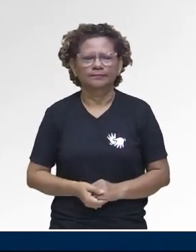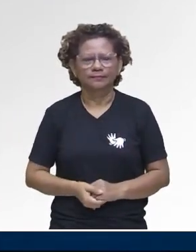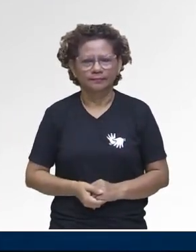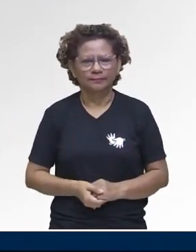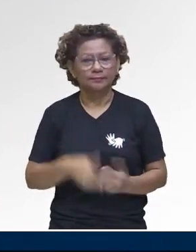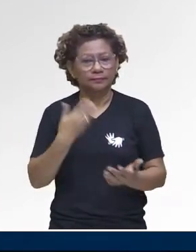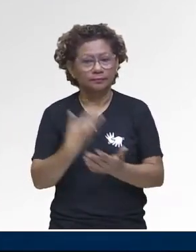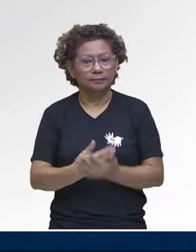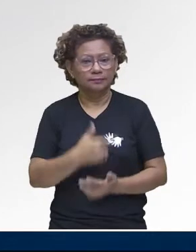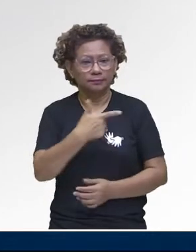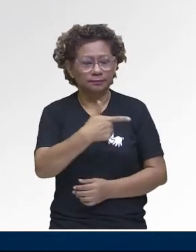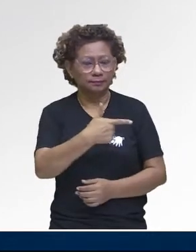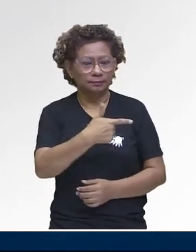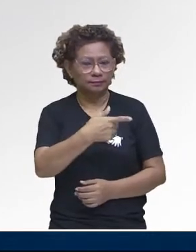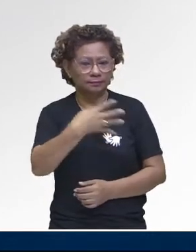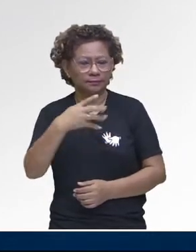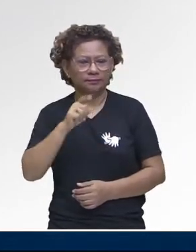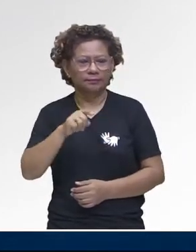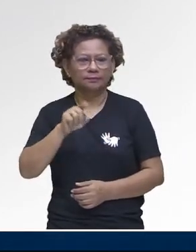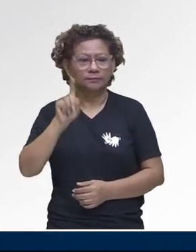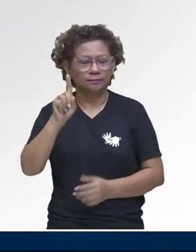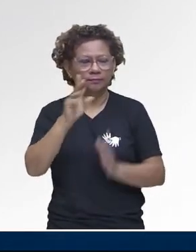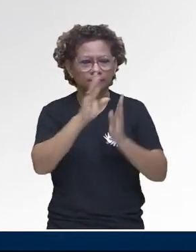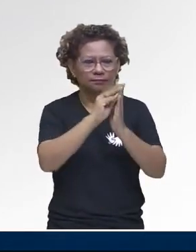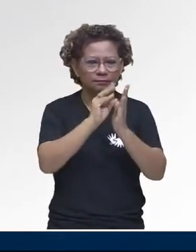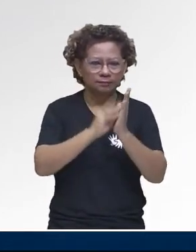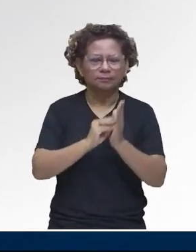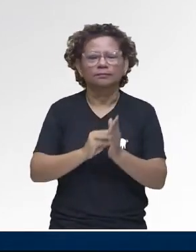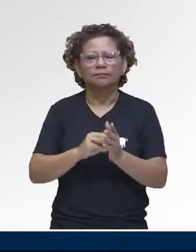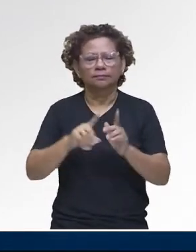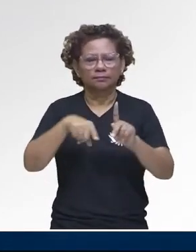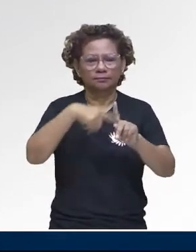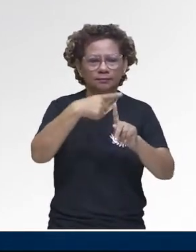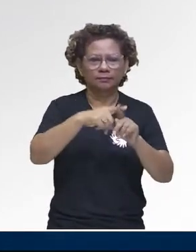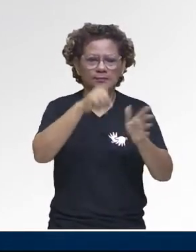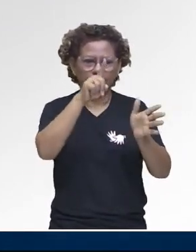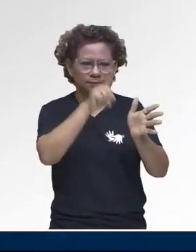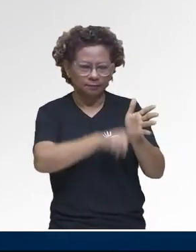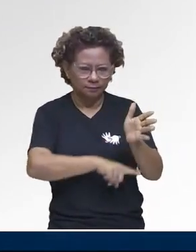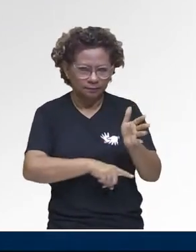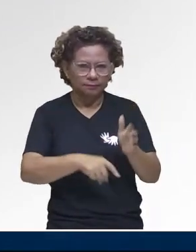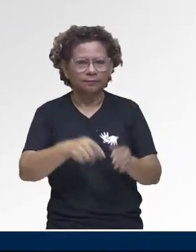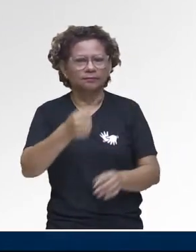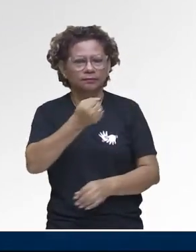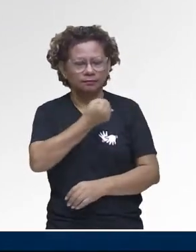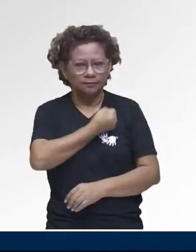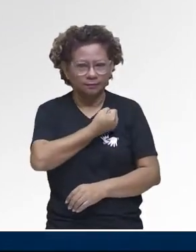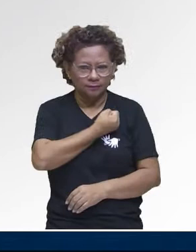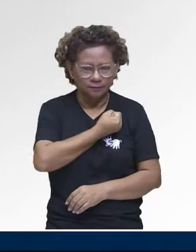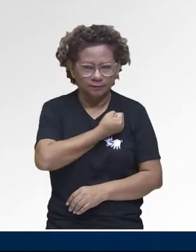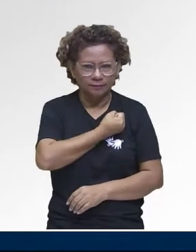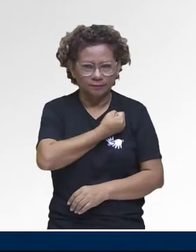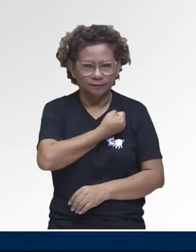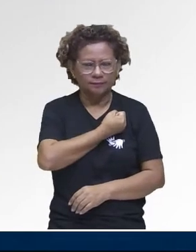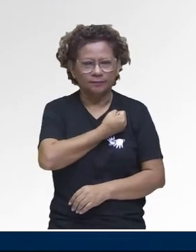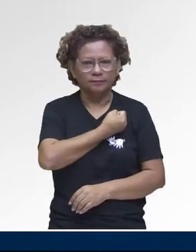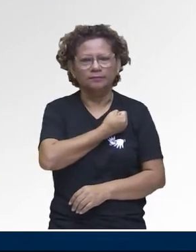Aula 24.1. Conteúdo: adição e subtração de números decimais.